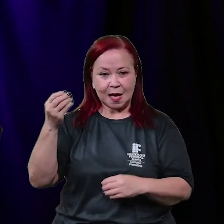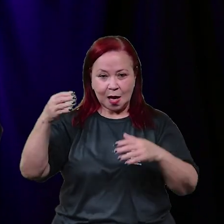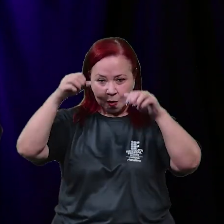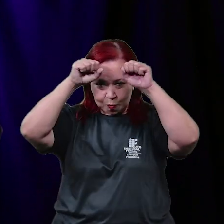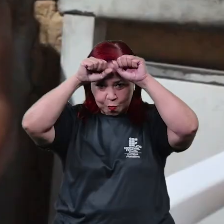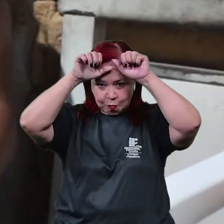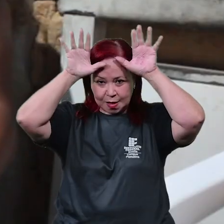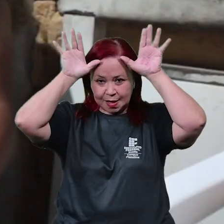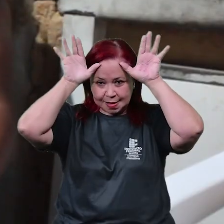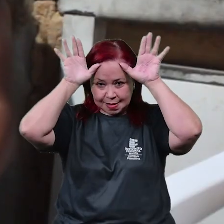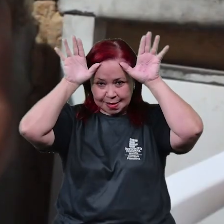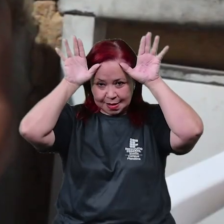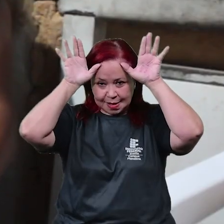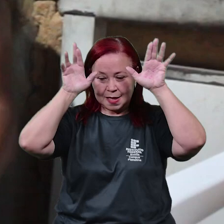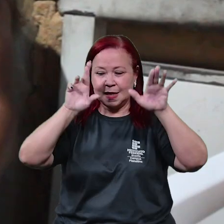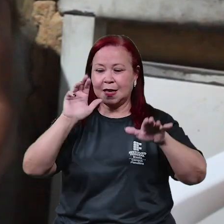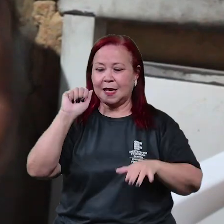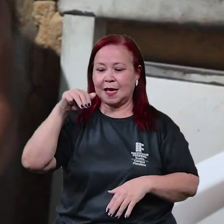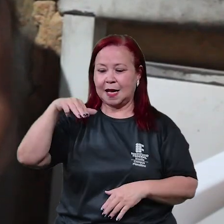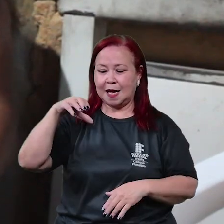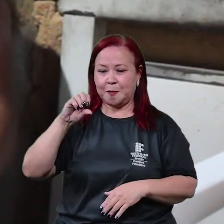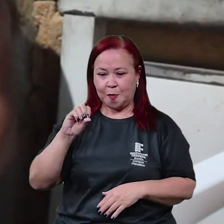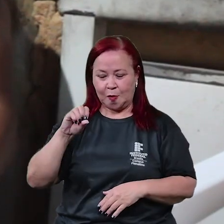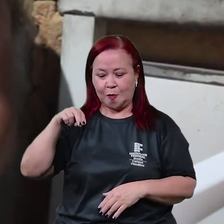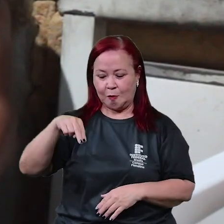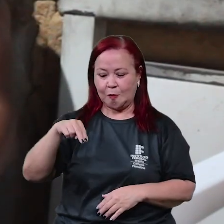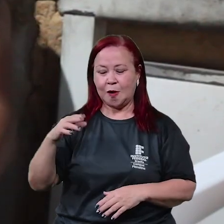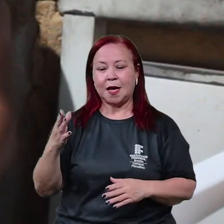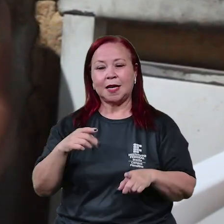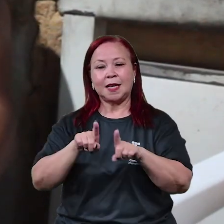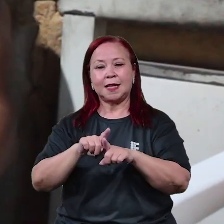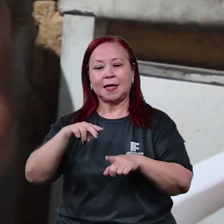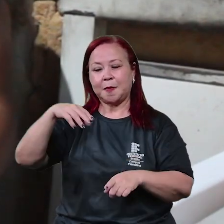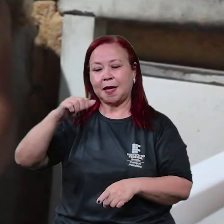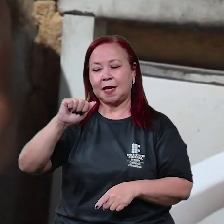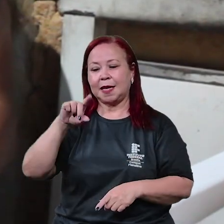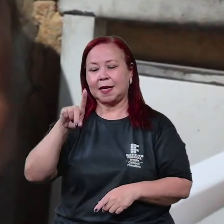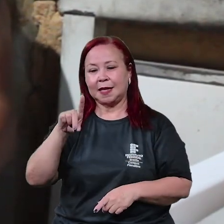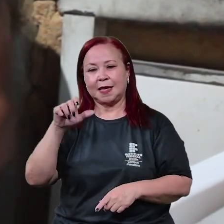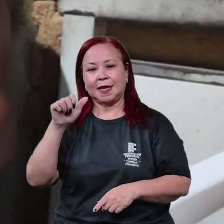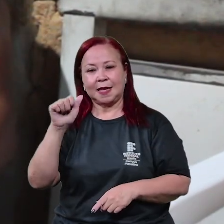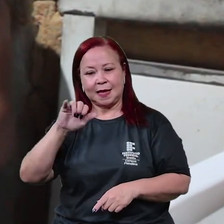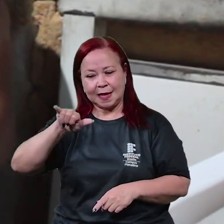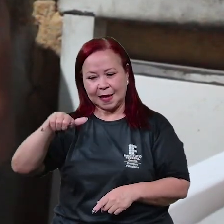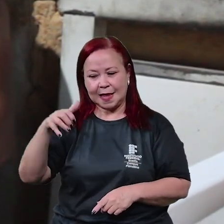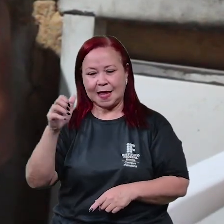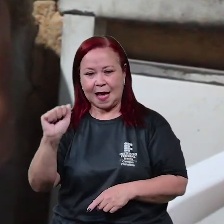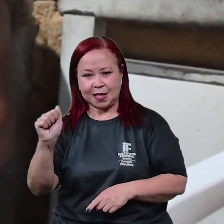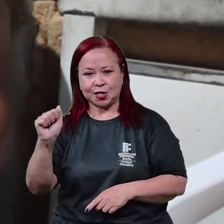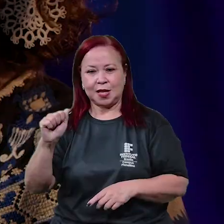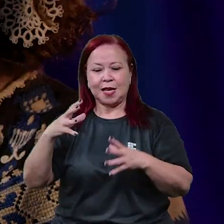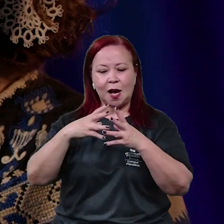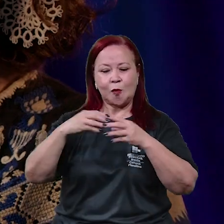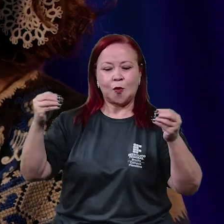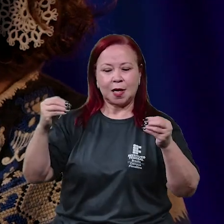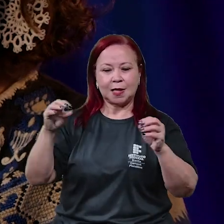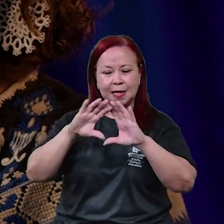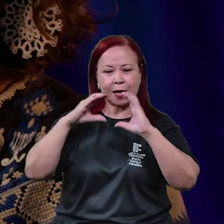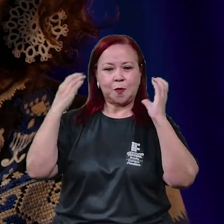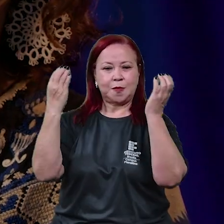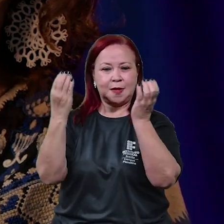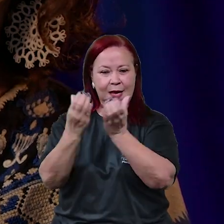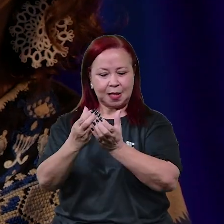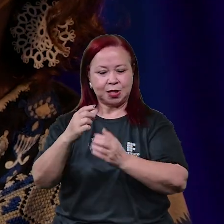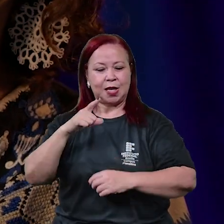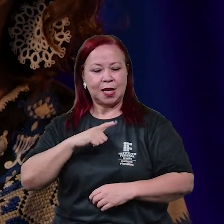cacique e que é o cacique Ramon, e a Nádia, né, que é a esposa dele e que é a curandeira da comunidade. E a gente teve